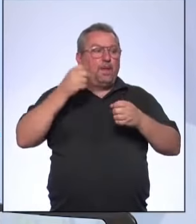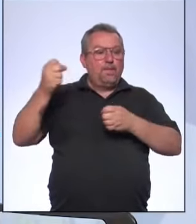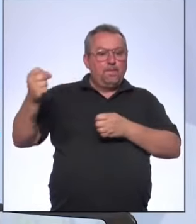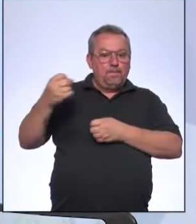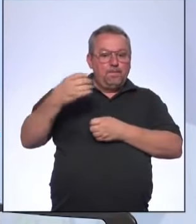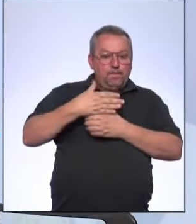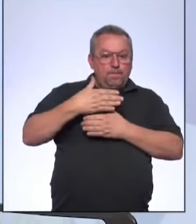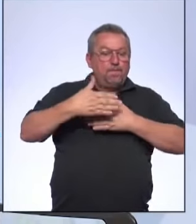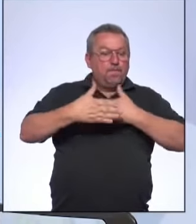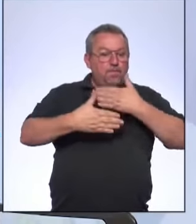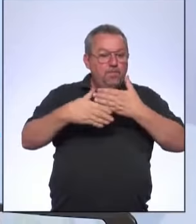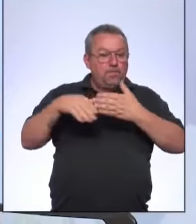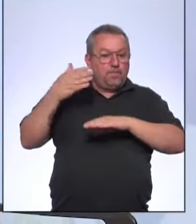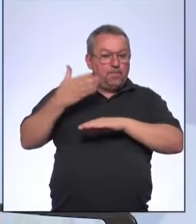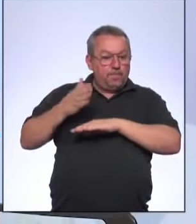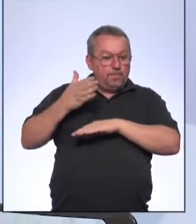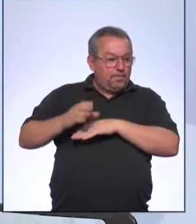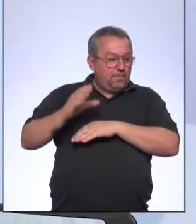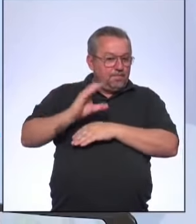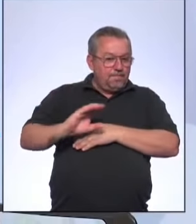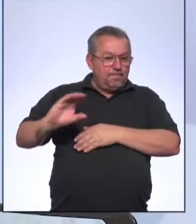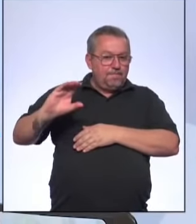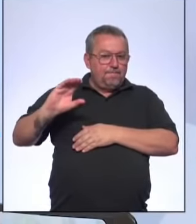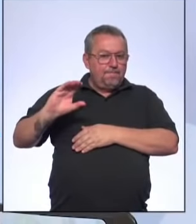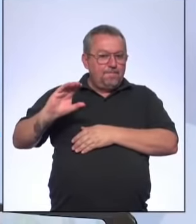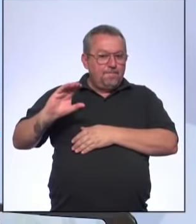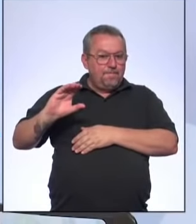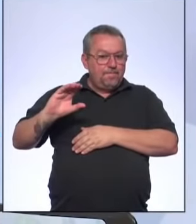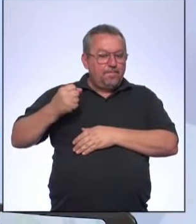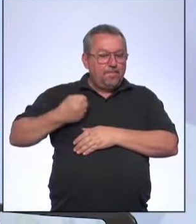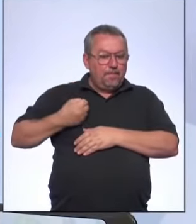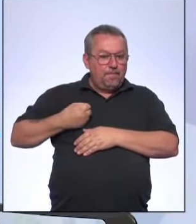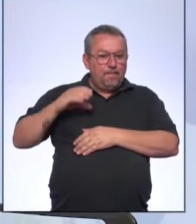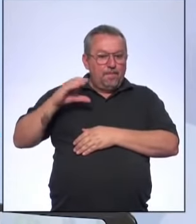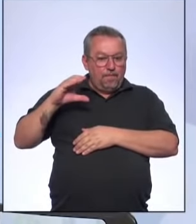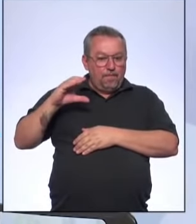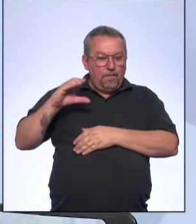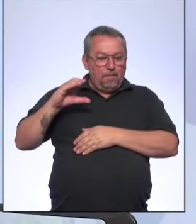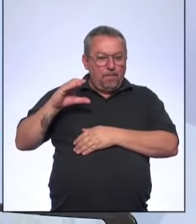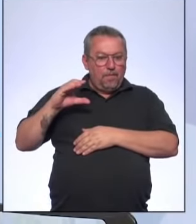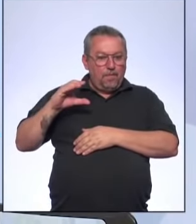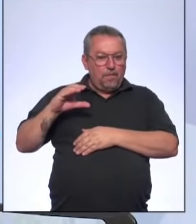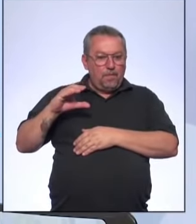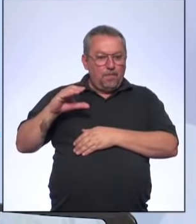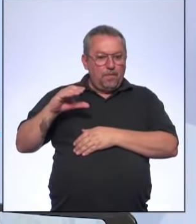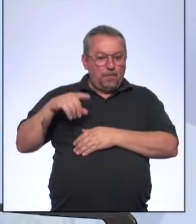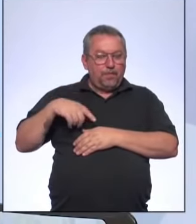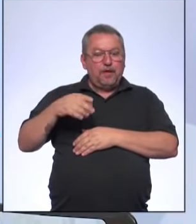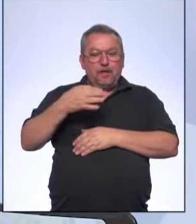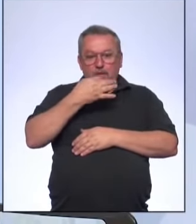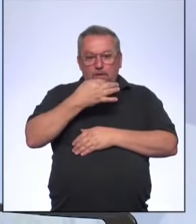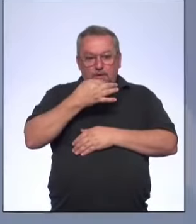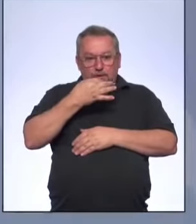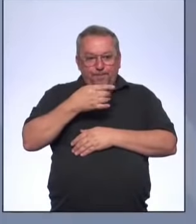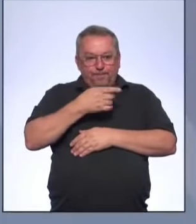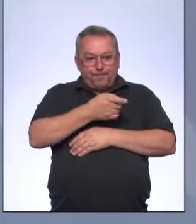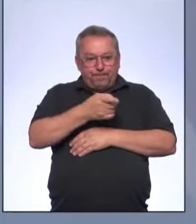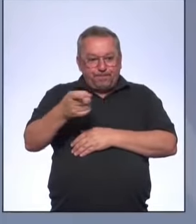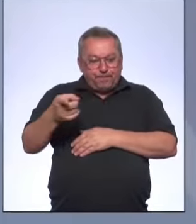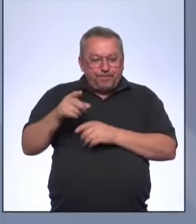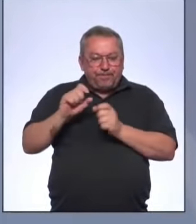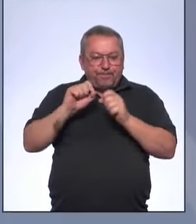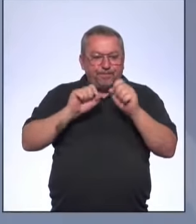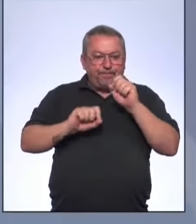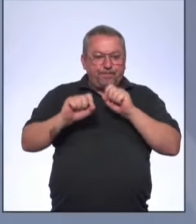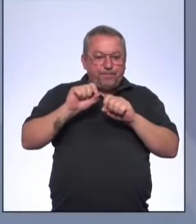ppt esse o exercício se ok tá vendo aqui olha do caderno do aluno e os vou sugerir que vocês